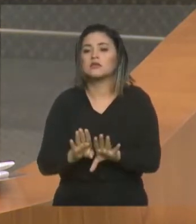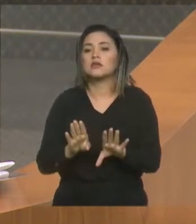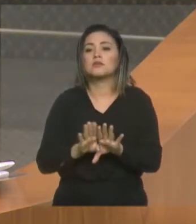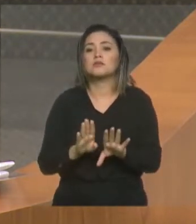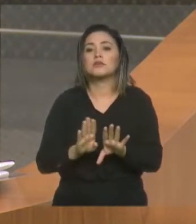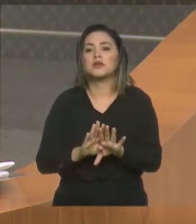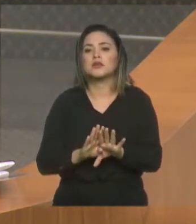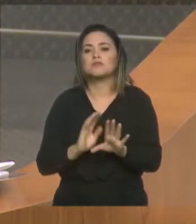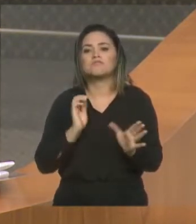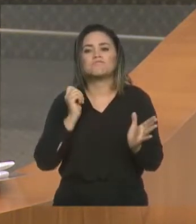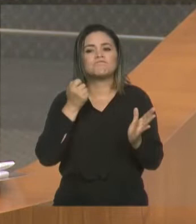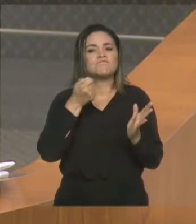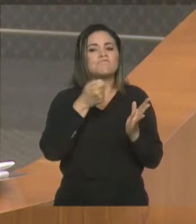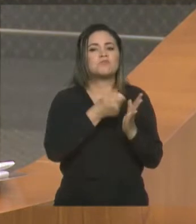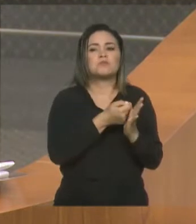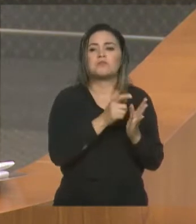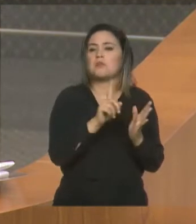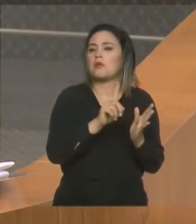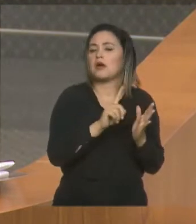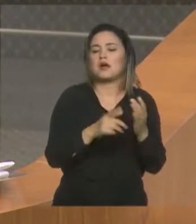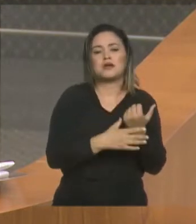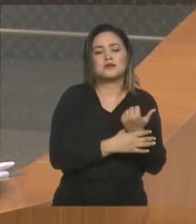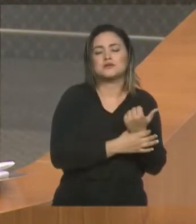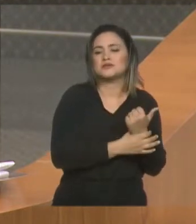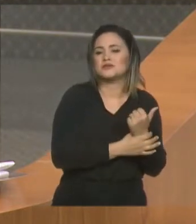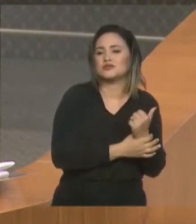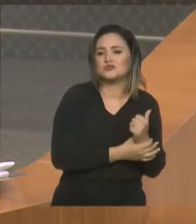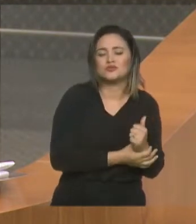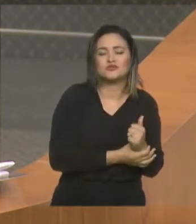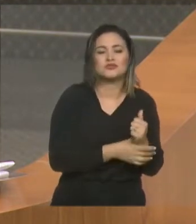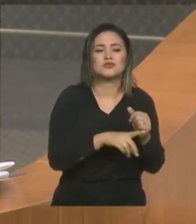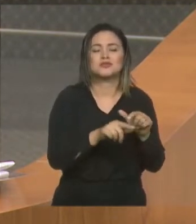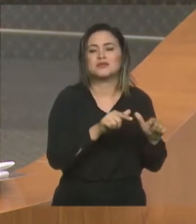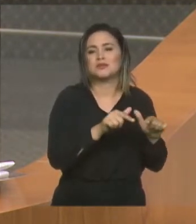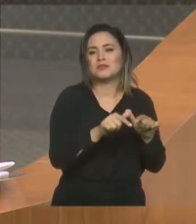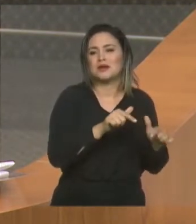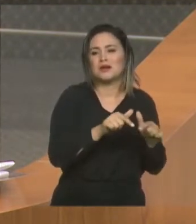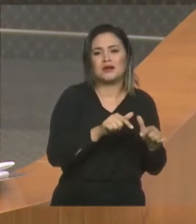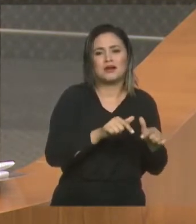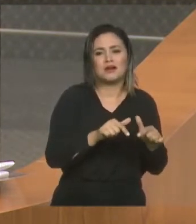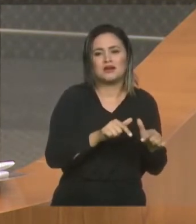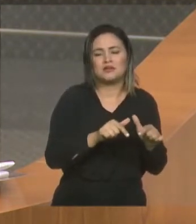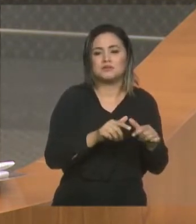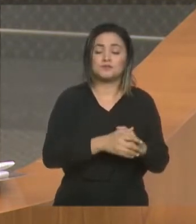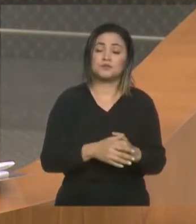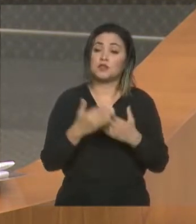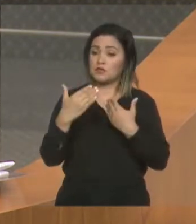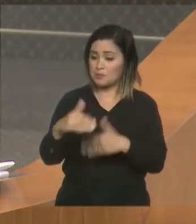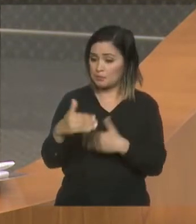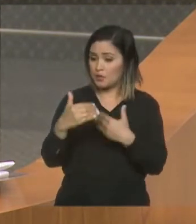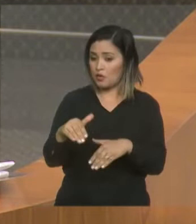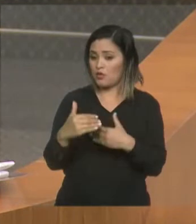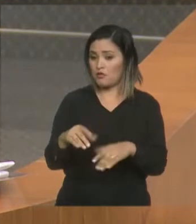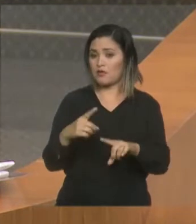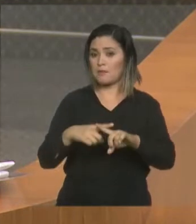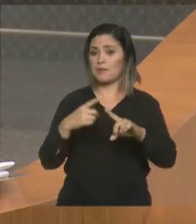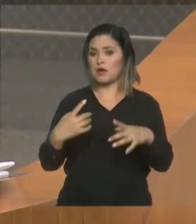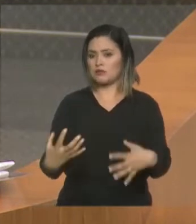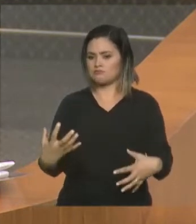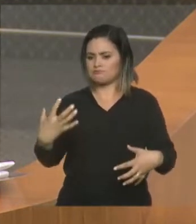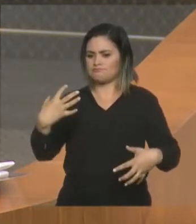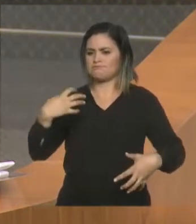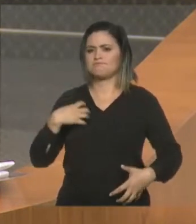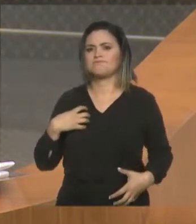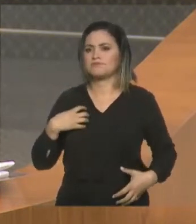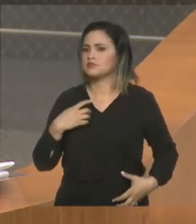inadimplente contratualmente com os servidores. Faz concurso e não nomeia os advogados para se aparelhar com 17 advogados